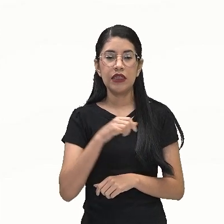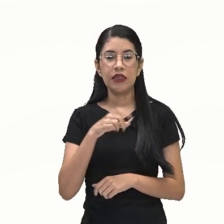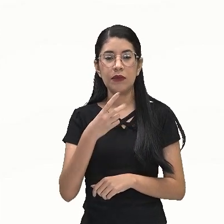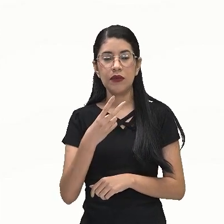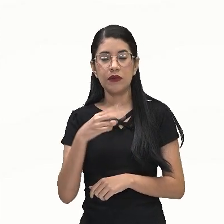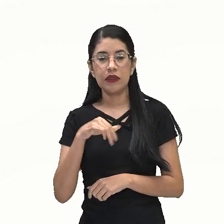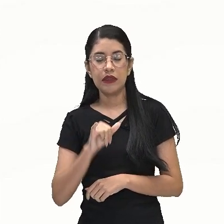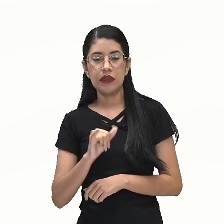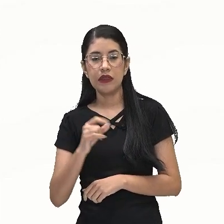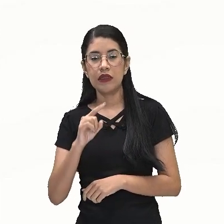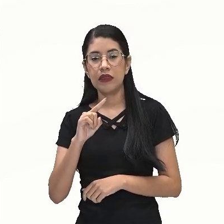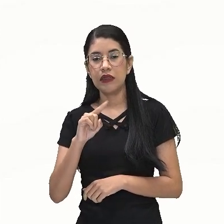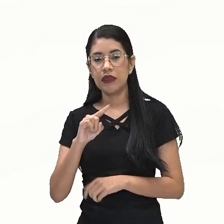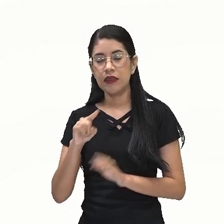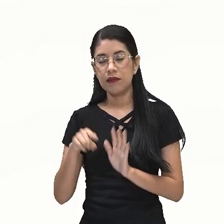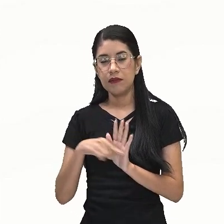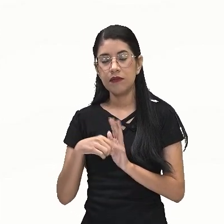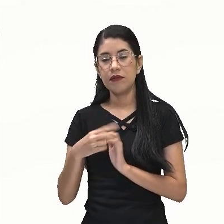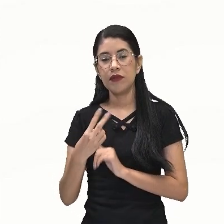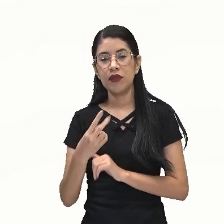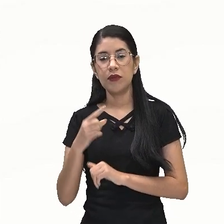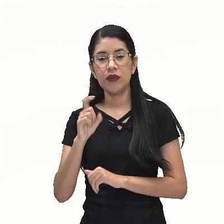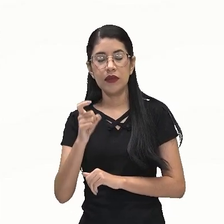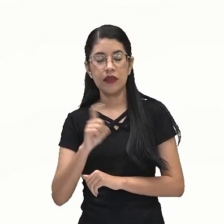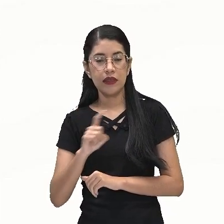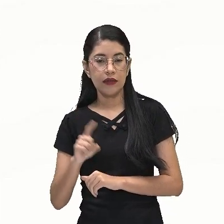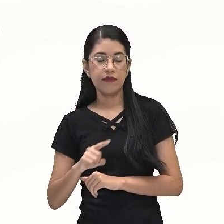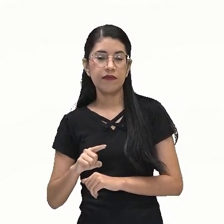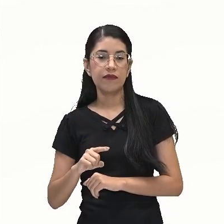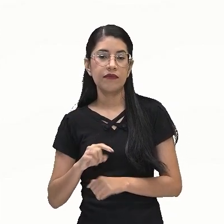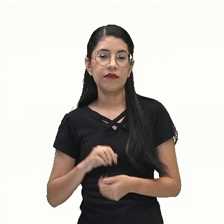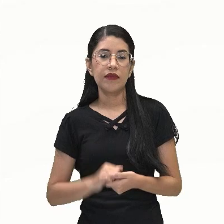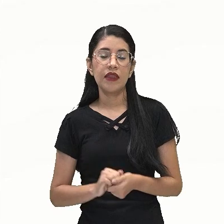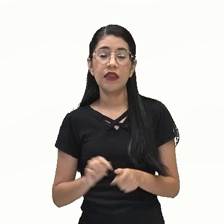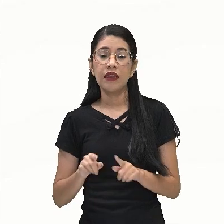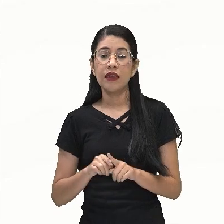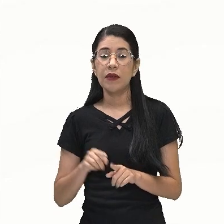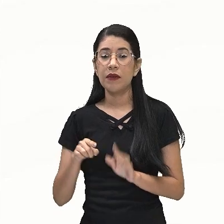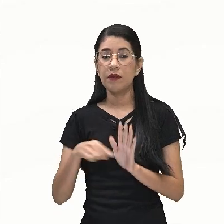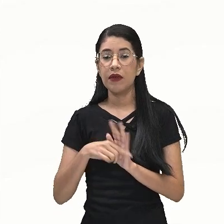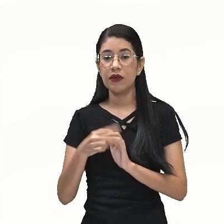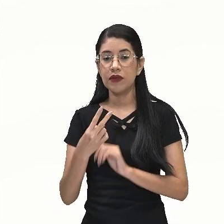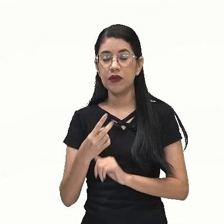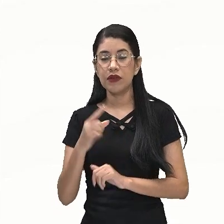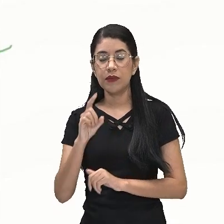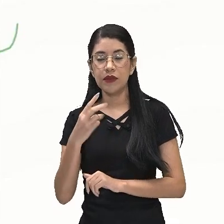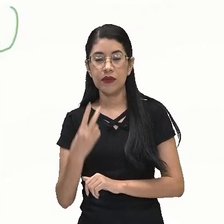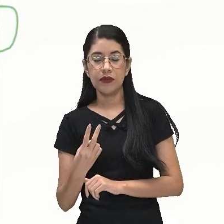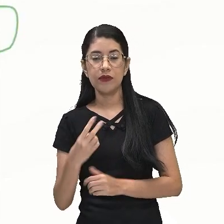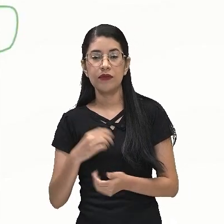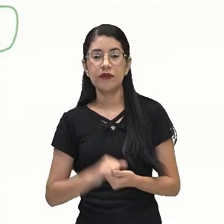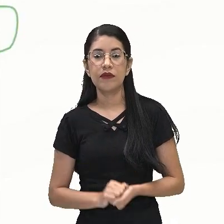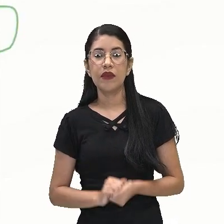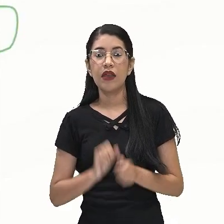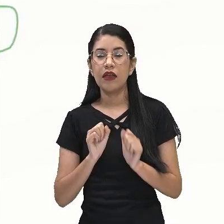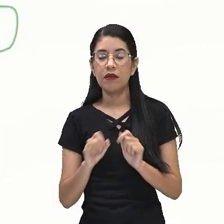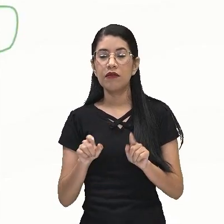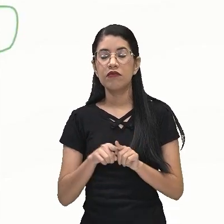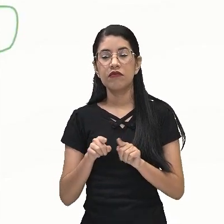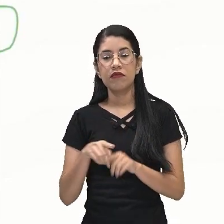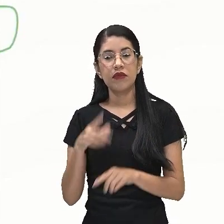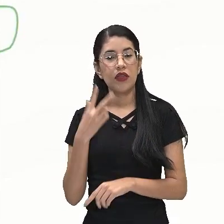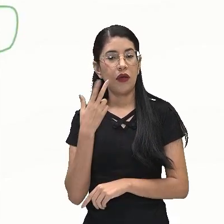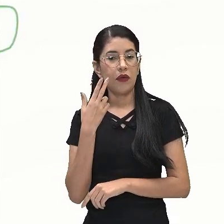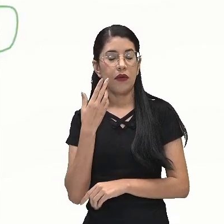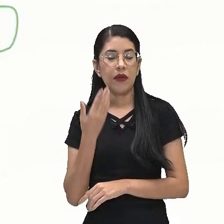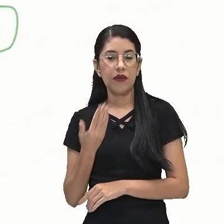2y, pego menos 2 e multiplico por z, e pego menos 2 e multiplico por 2. Isso eu posso fazer tranquilamente,